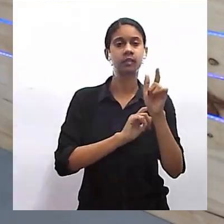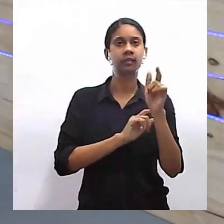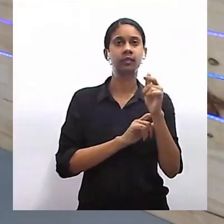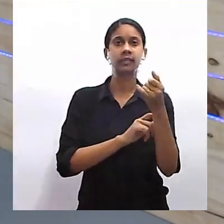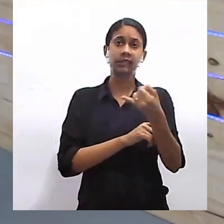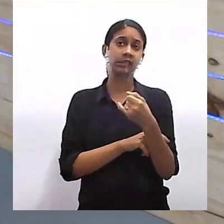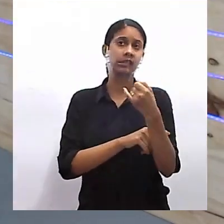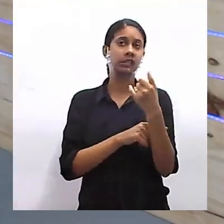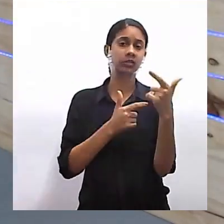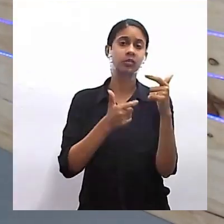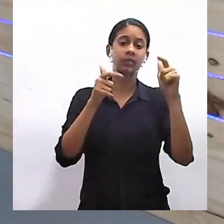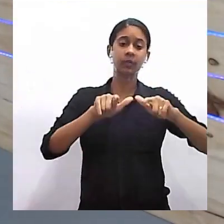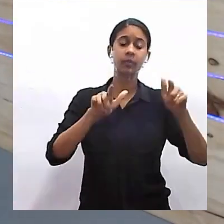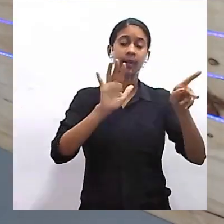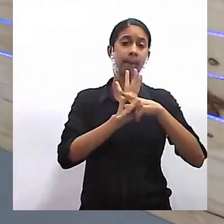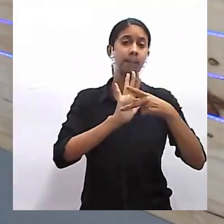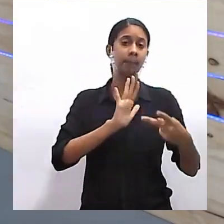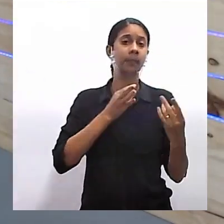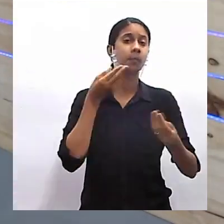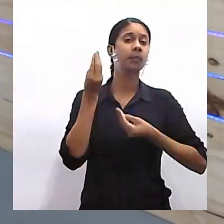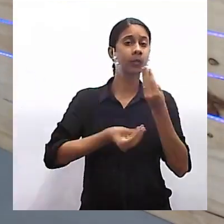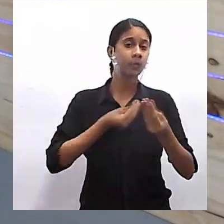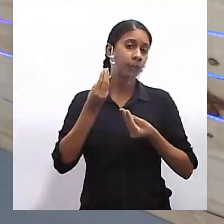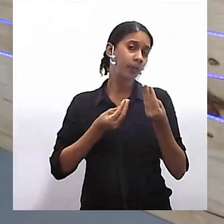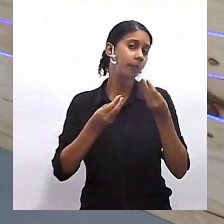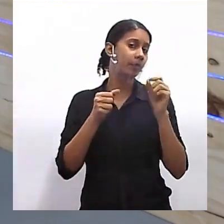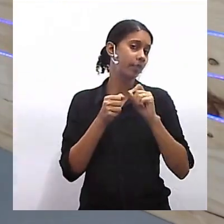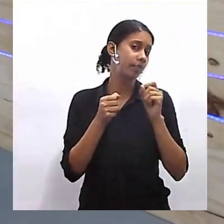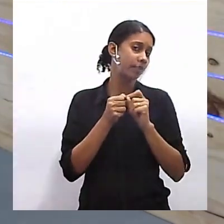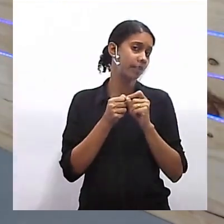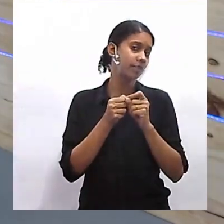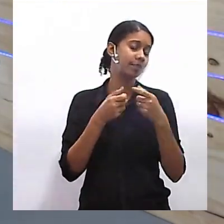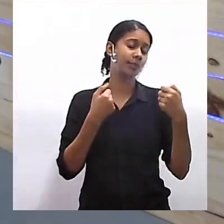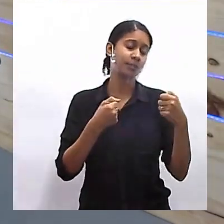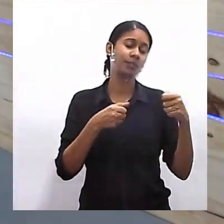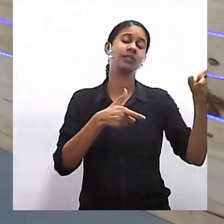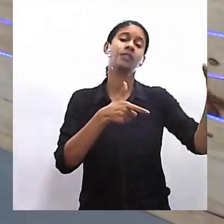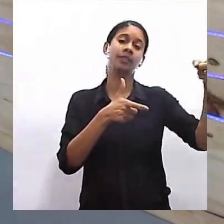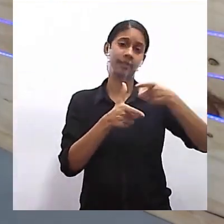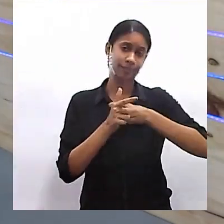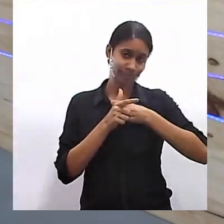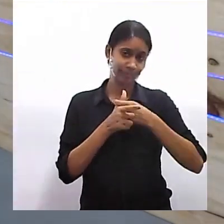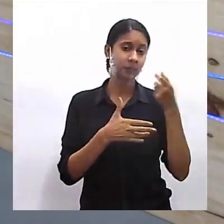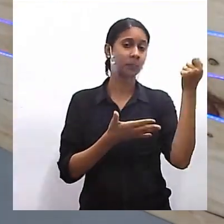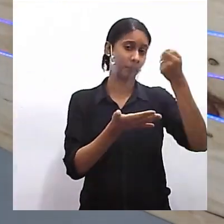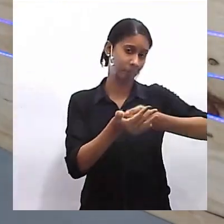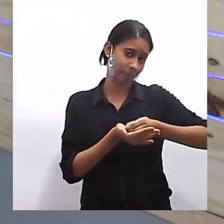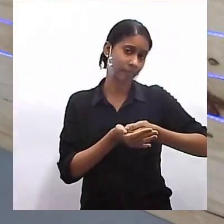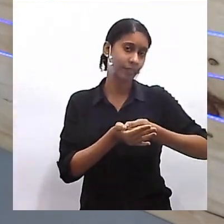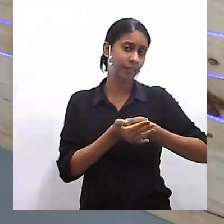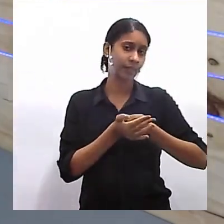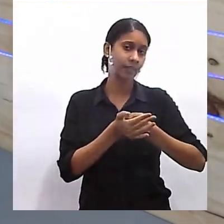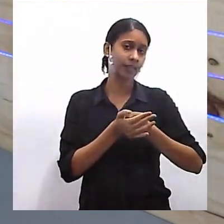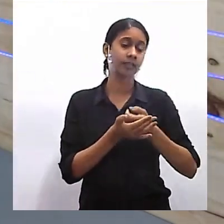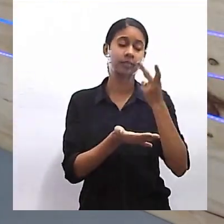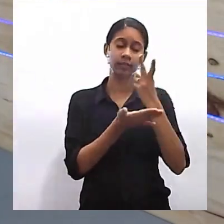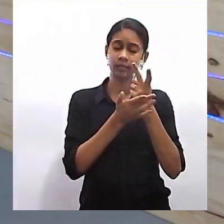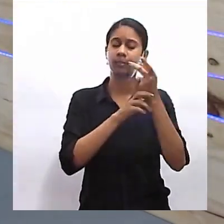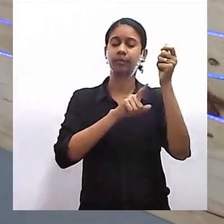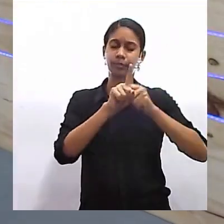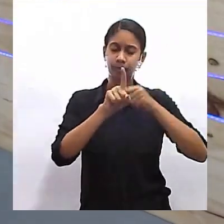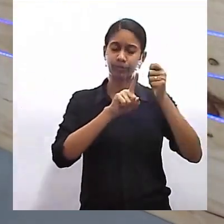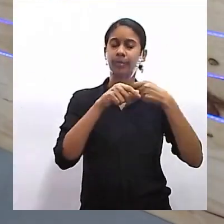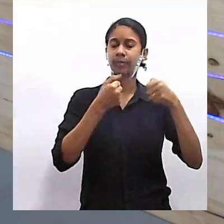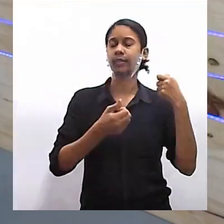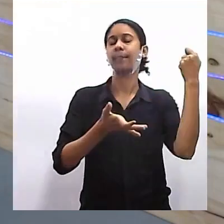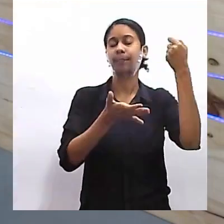melhor dizer. Então, o armazém não é próprio, então paga um aluguel. Então, o aluguel ele não muda. Todo mês tem aquela quantia.